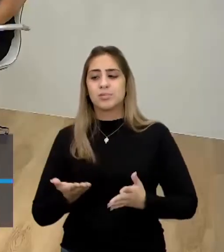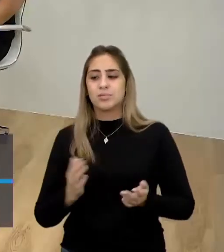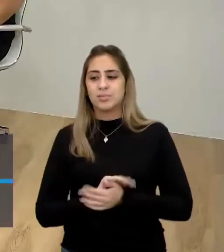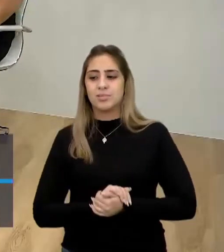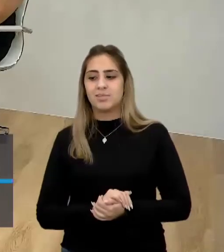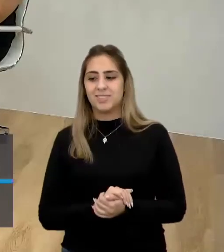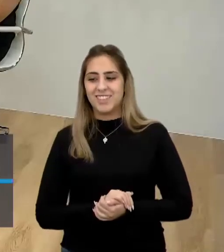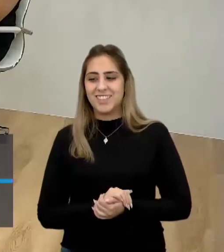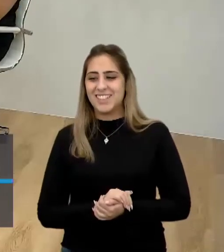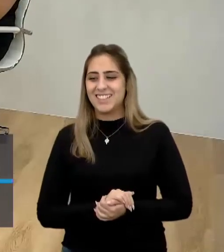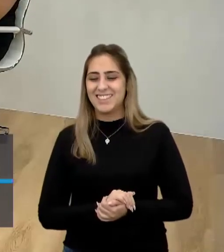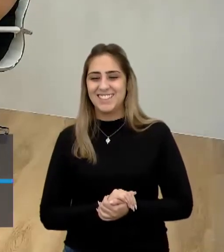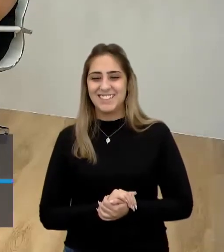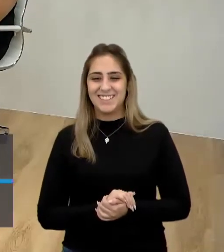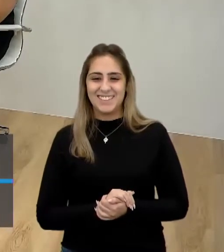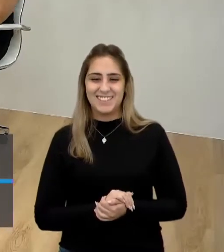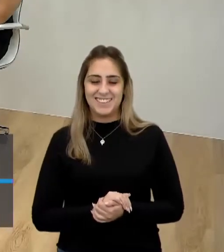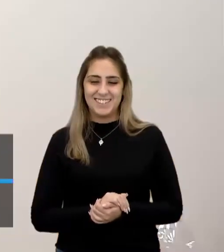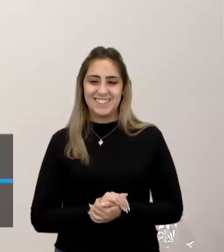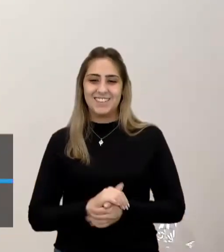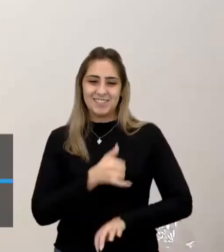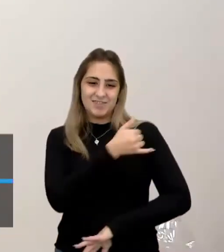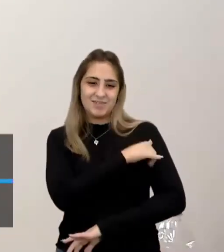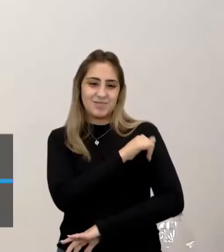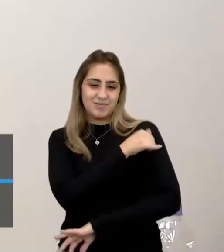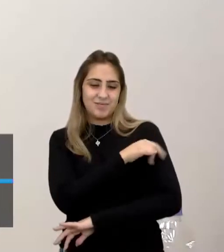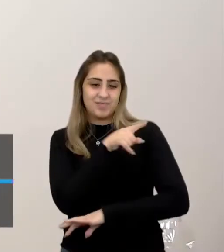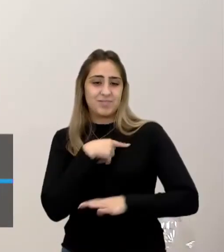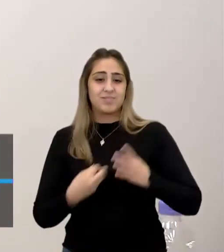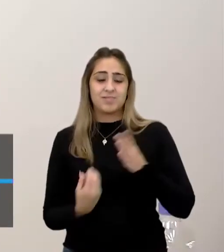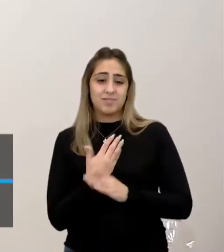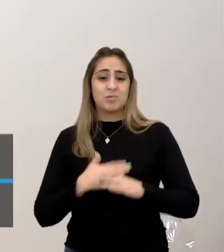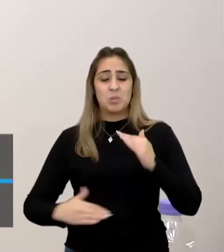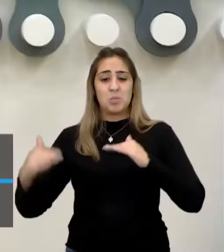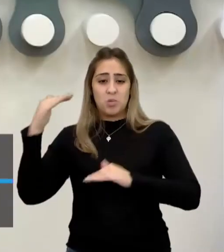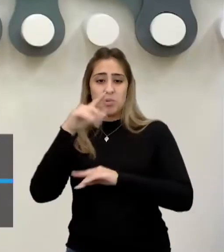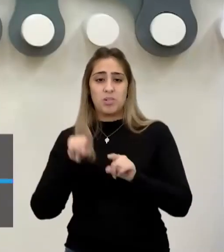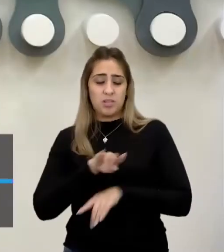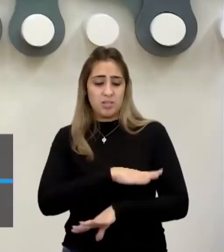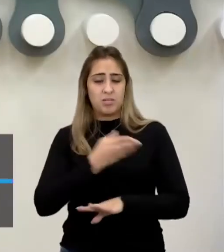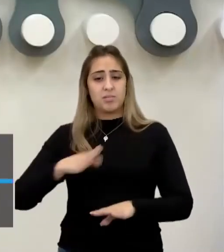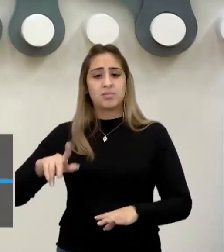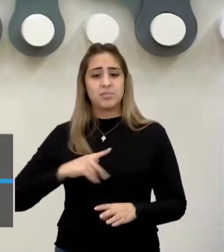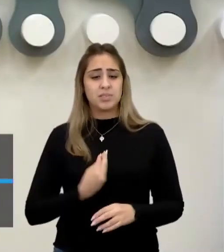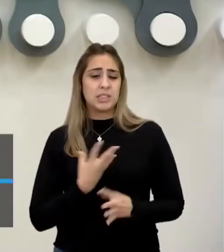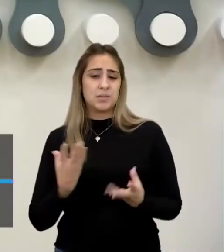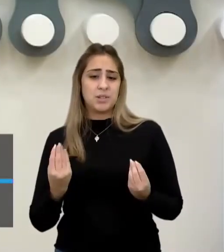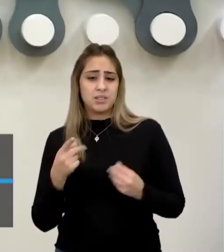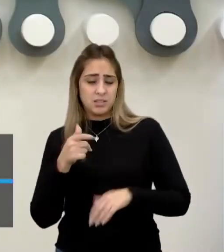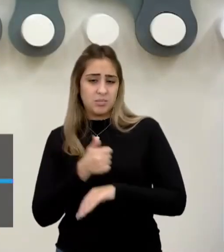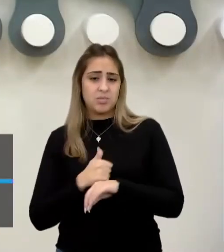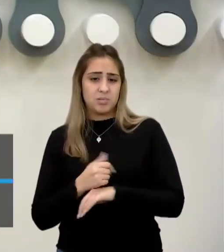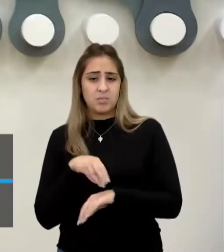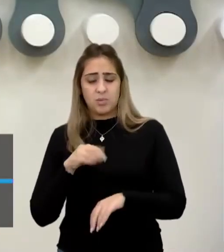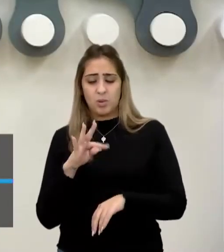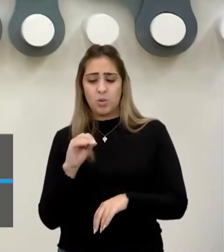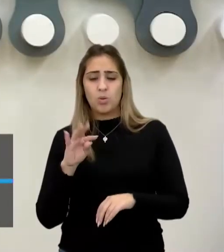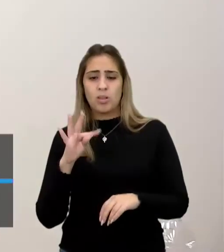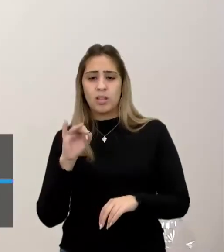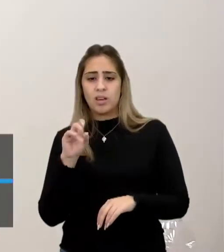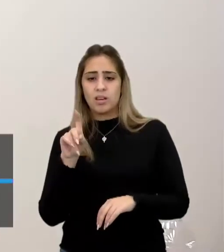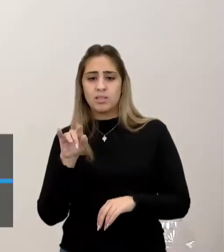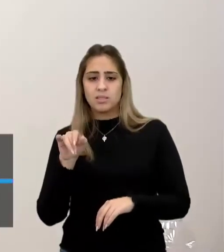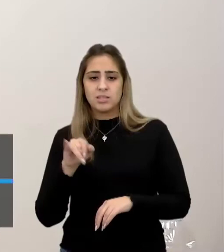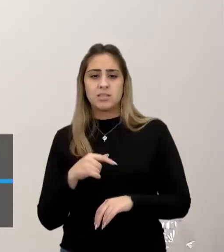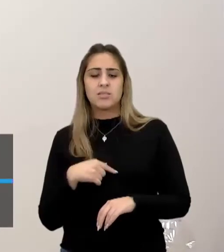ainda existe. No Rio de Janeiro? Ah, não, é para subir o morro, né? Ainda existe bastante a questão do mototáxi.